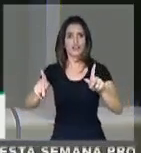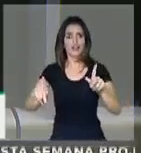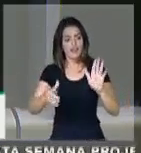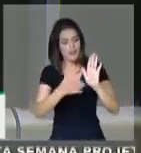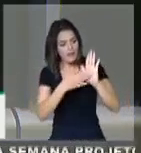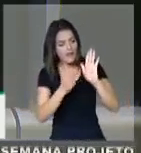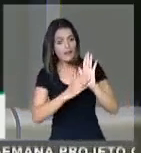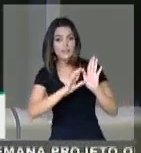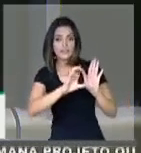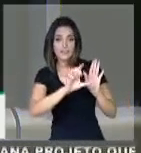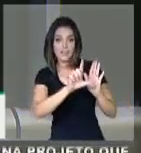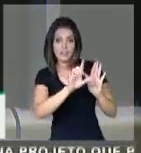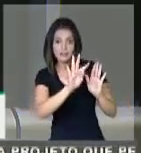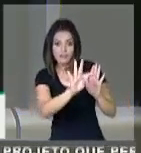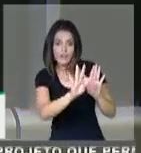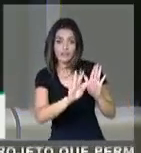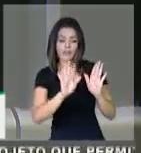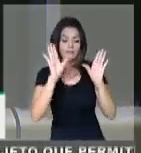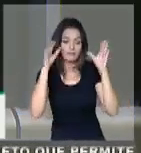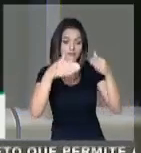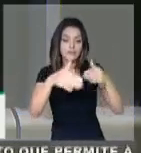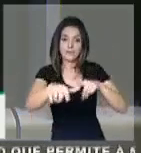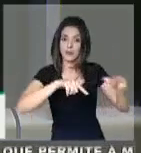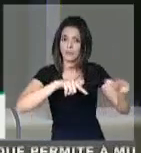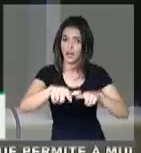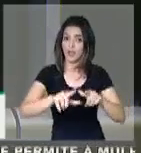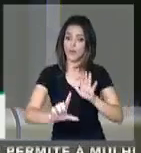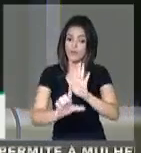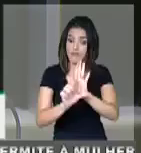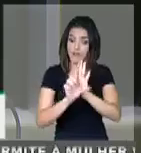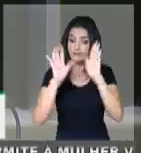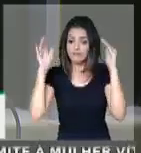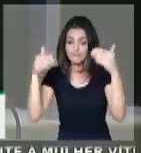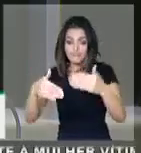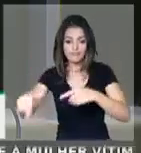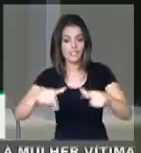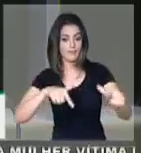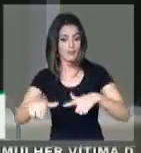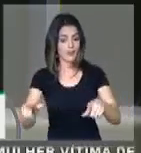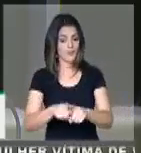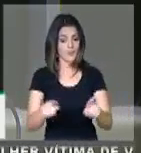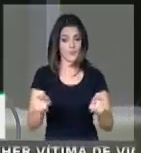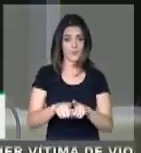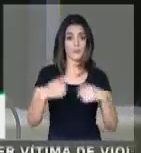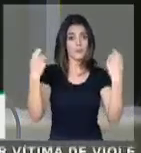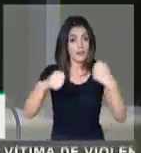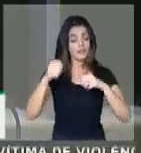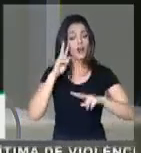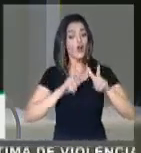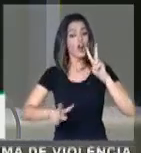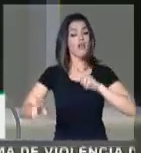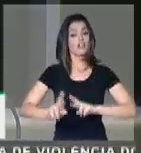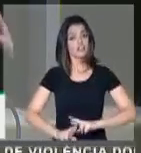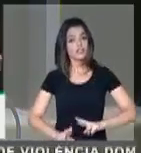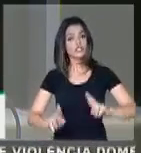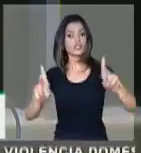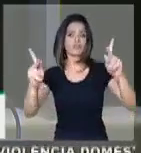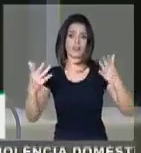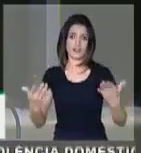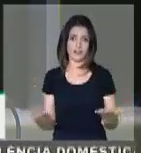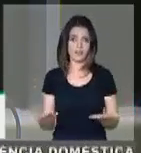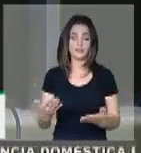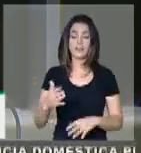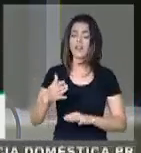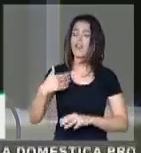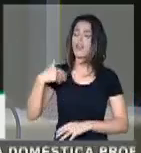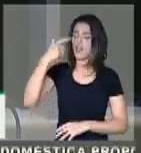CLT, às nossas leis trabalhistas, deputado Wilson da FETAENG. Eu mesmo hoje encaminhei a